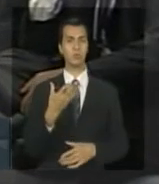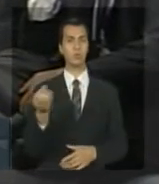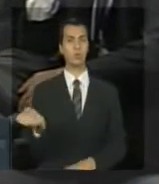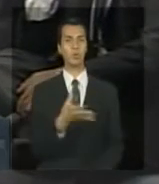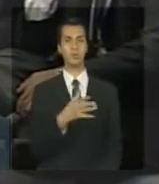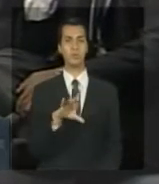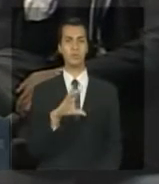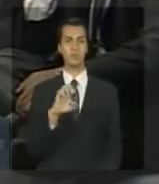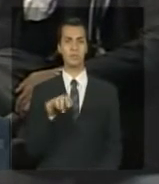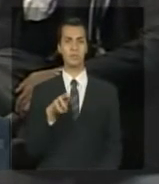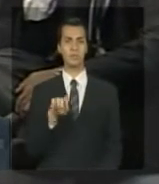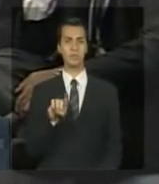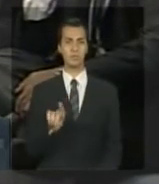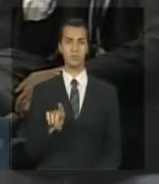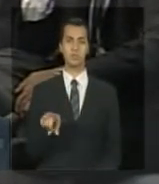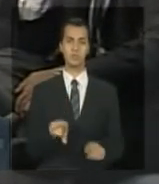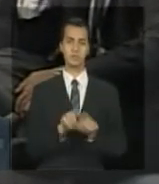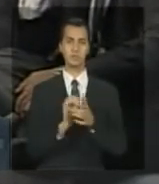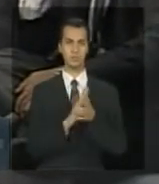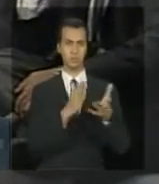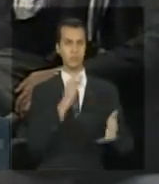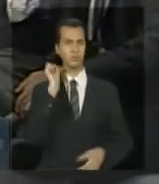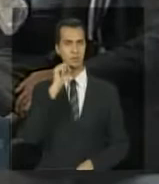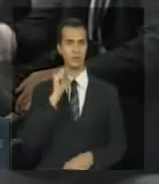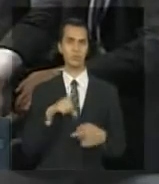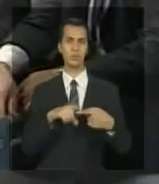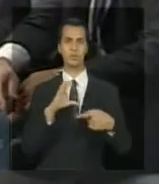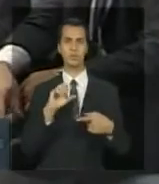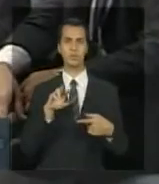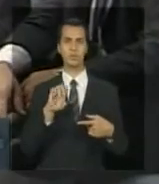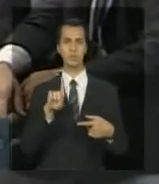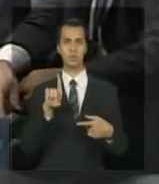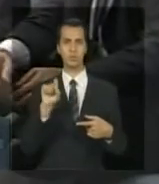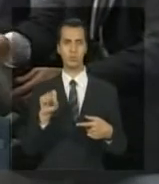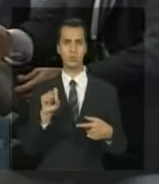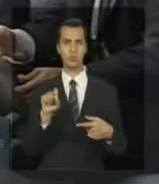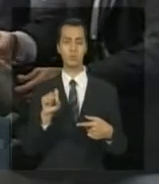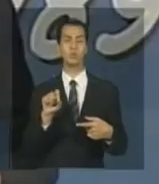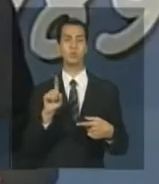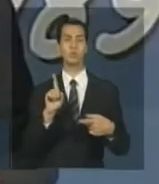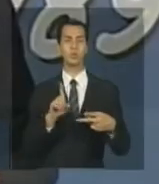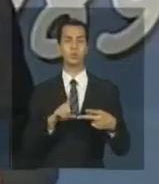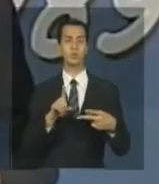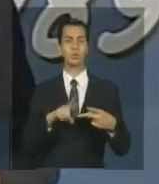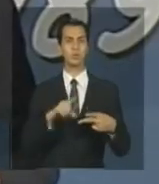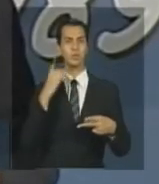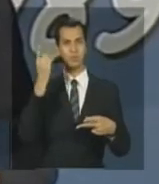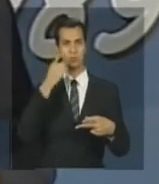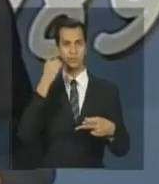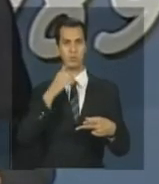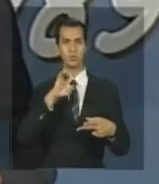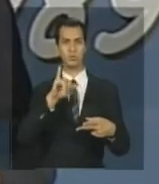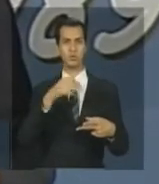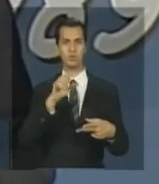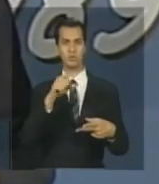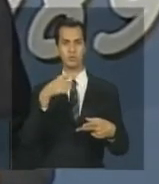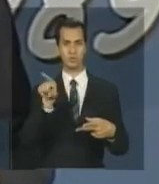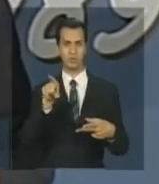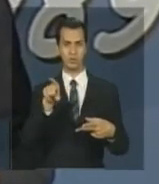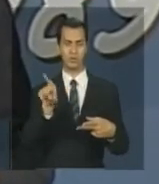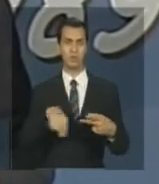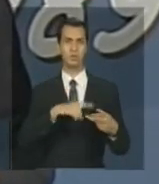cumprimentar o senador casildo maldaner complementar o Deputado José stédile